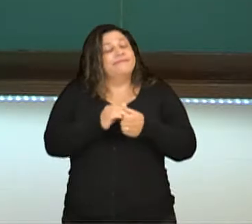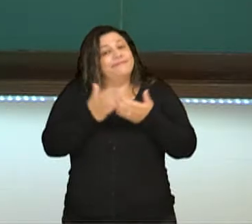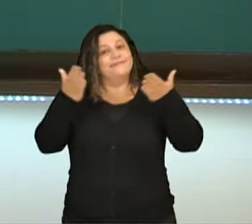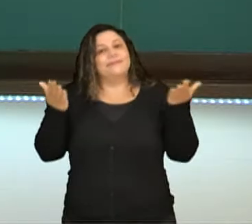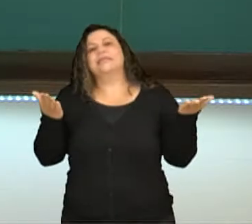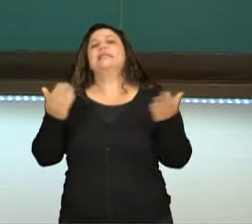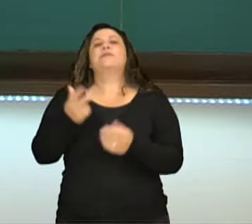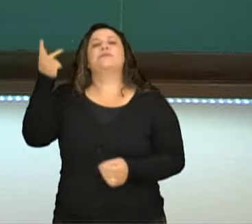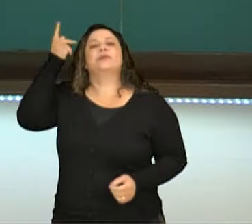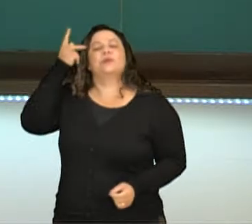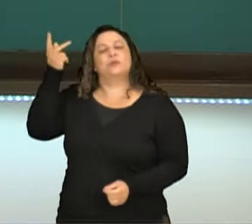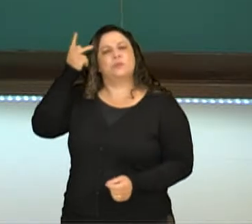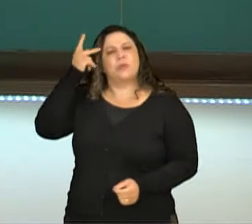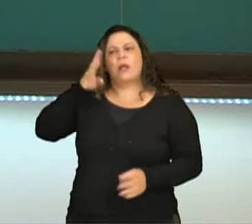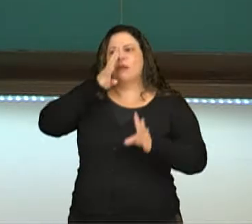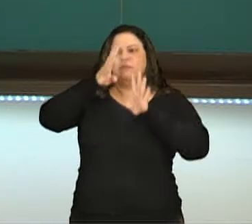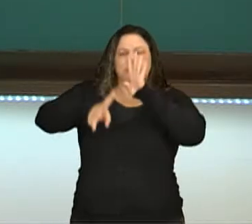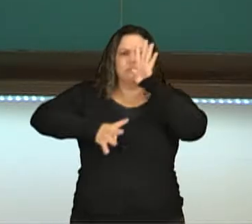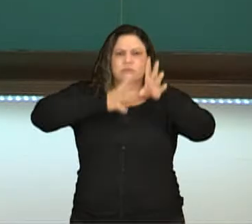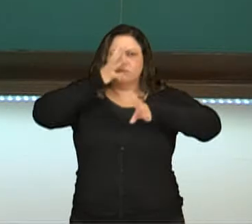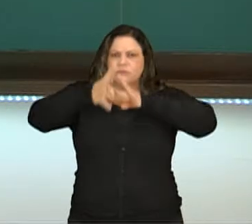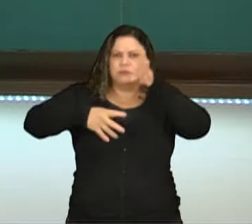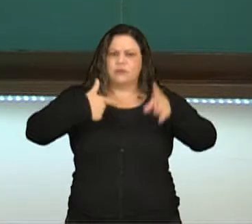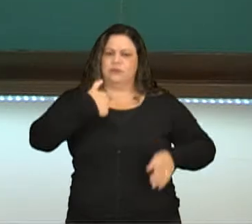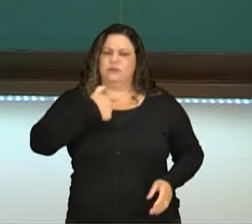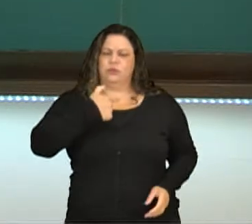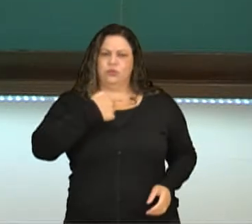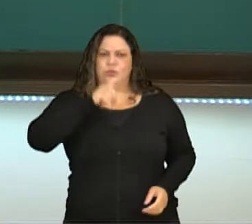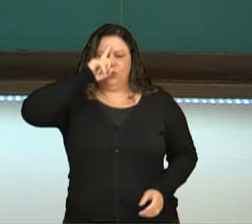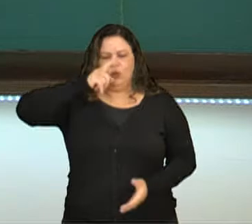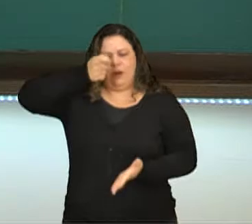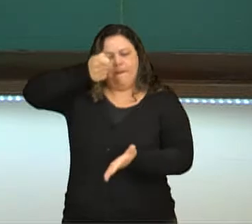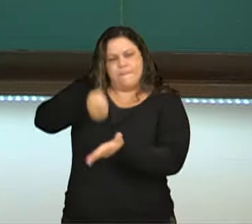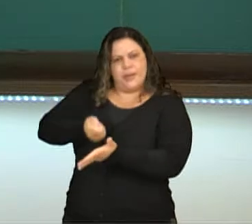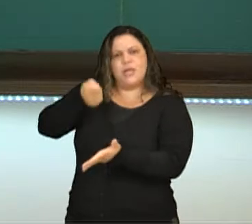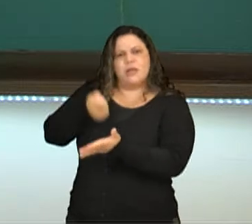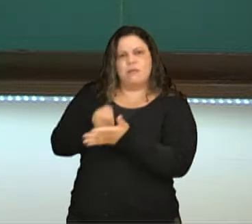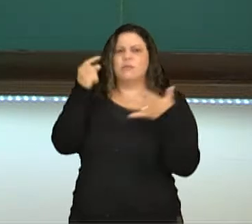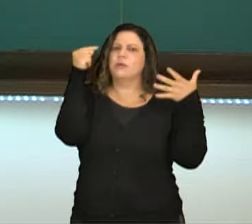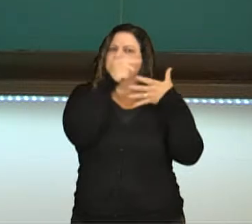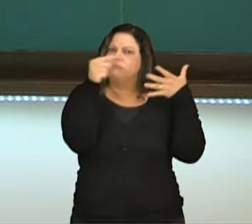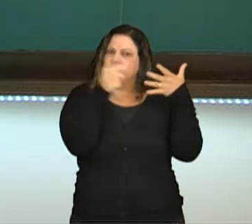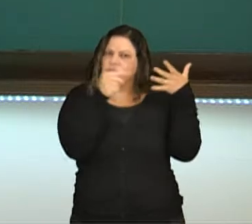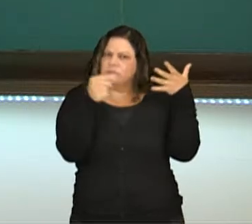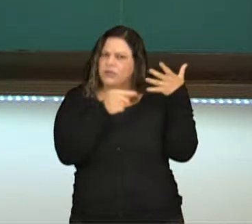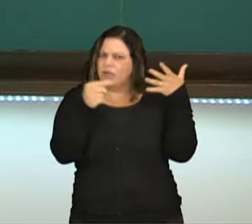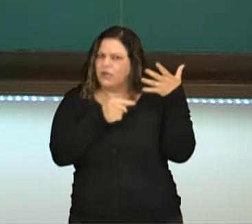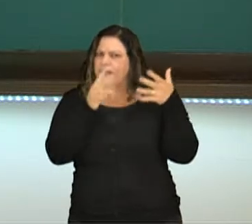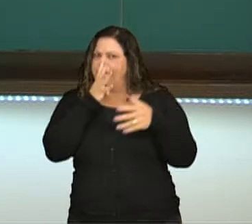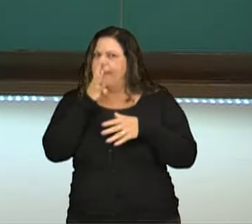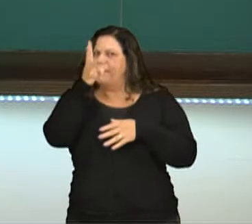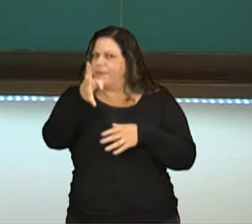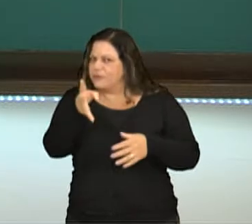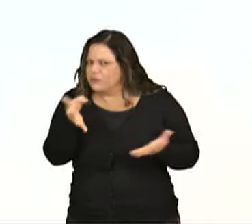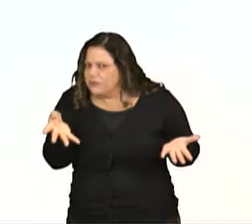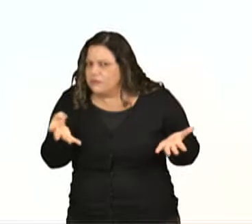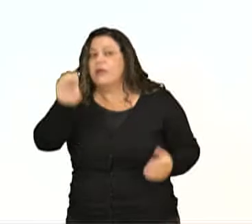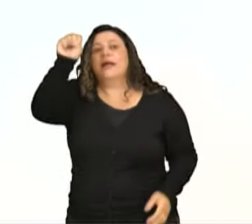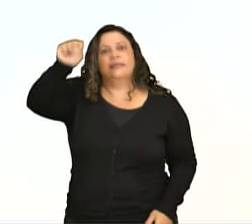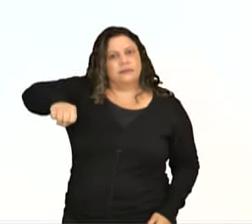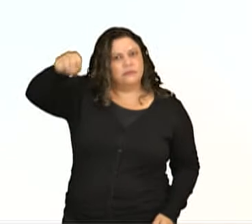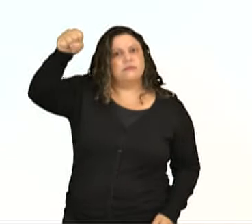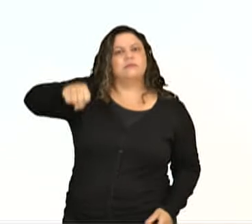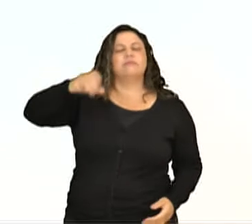Os paulistas acusavam Getúlio Vargas de uma ditadura. O governo dele deu elementos para essa acusação? Sim,